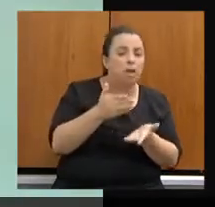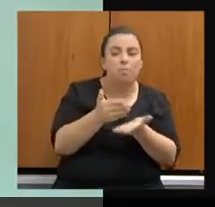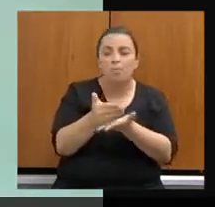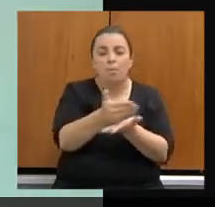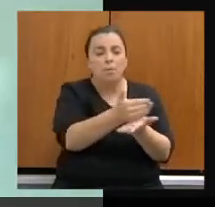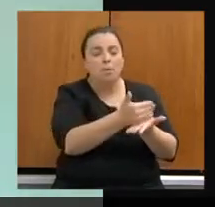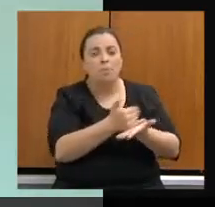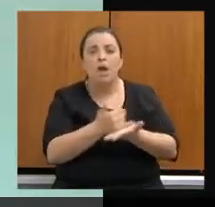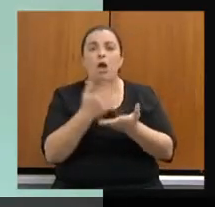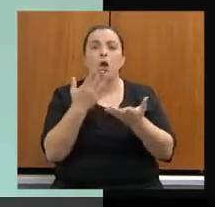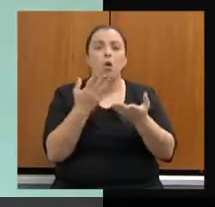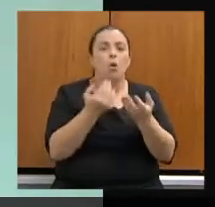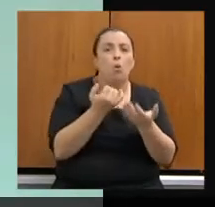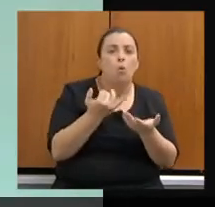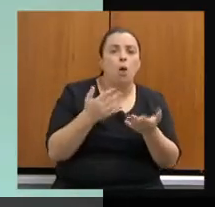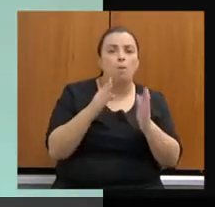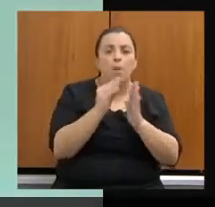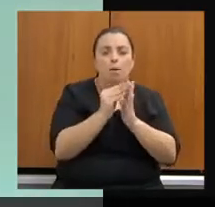Governador